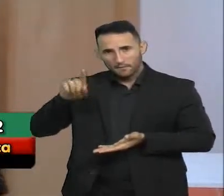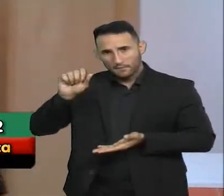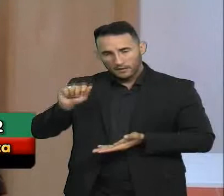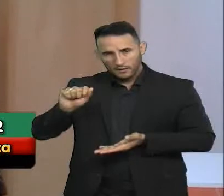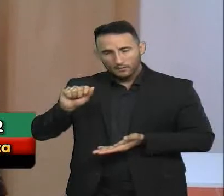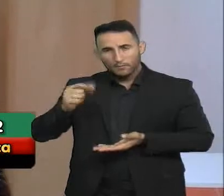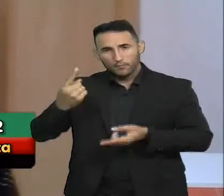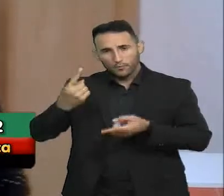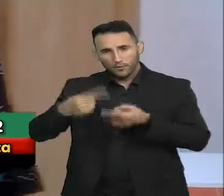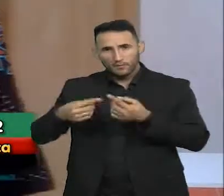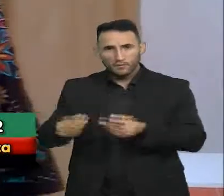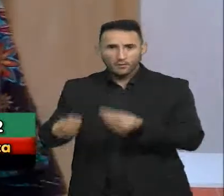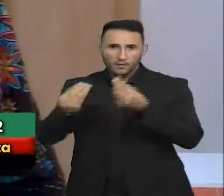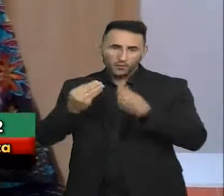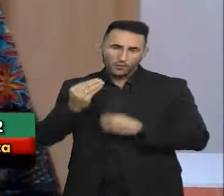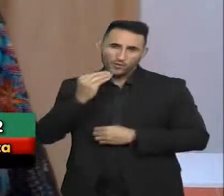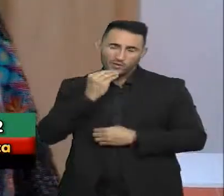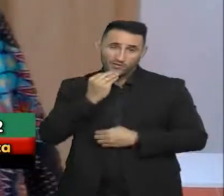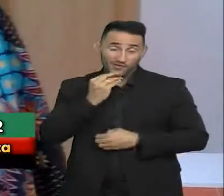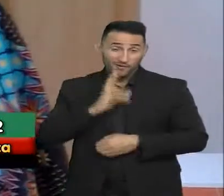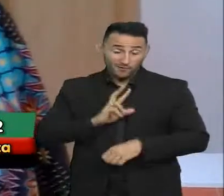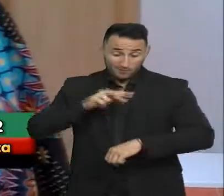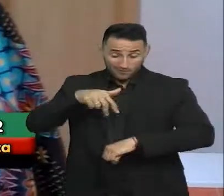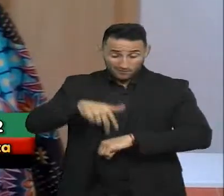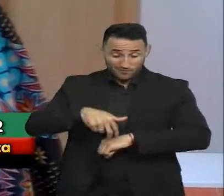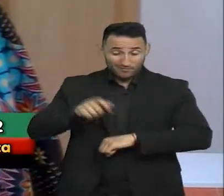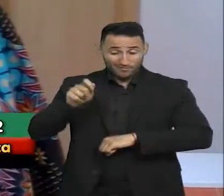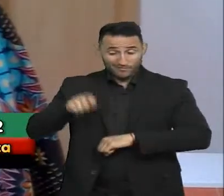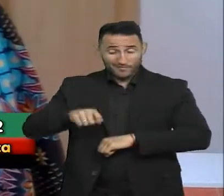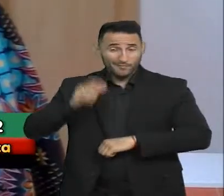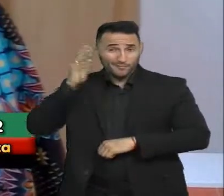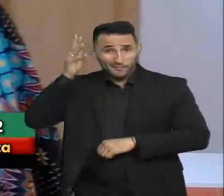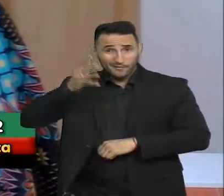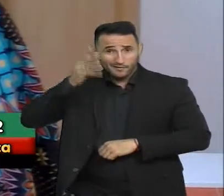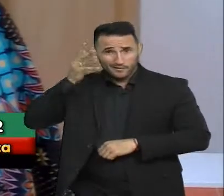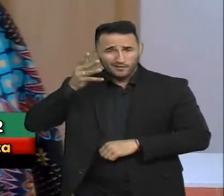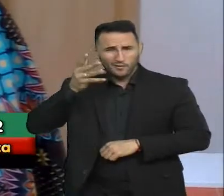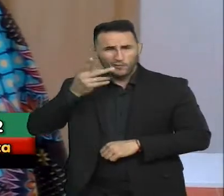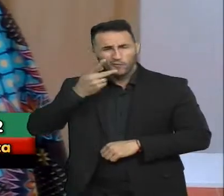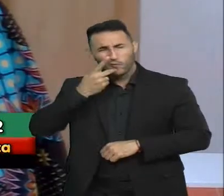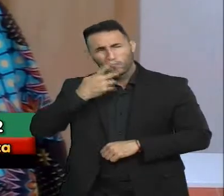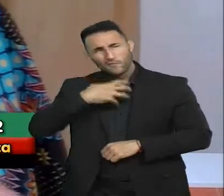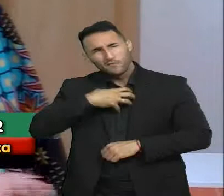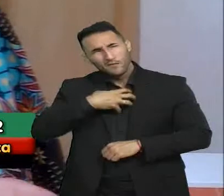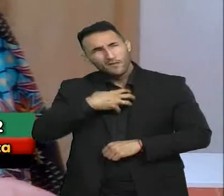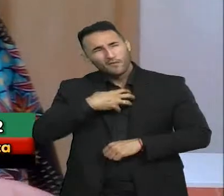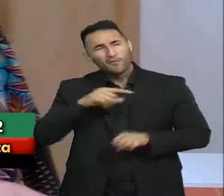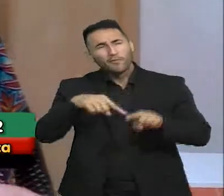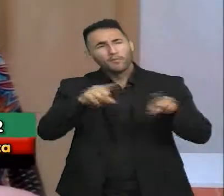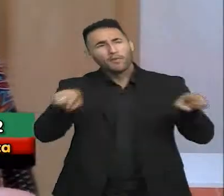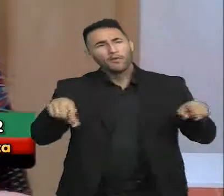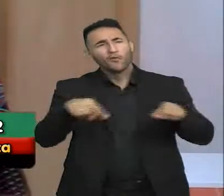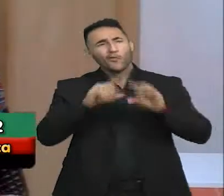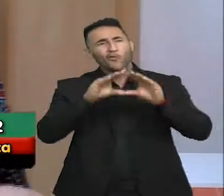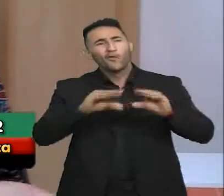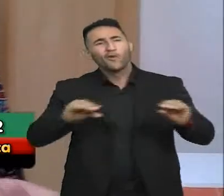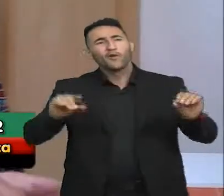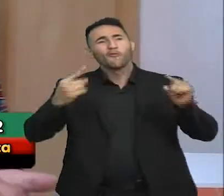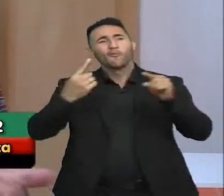E esse lugar de fala, eu me sinto também muito confortável em saber que aqui, nesse espaço hoje tão